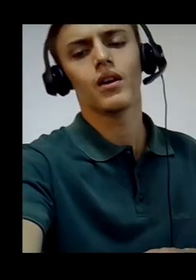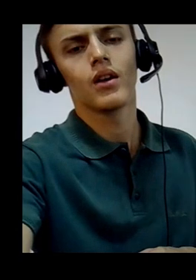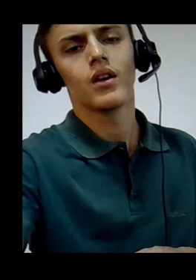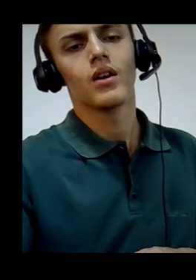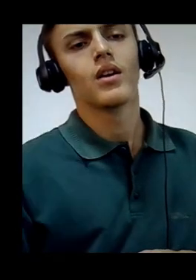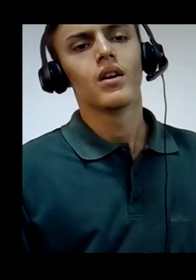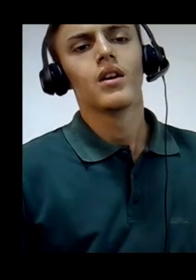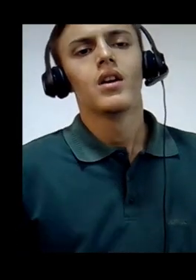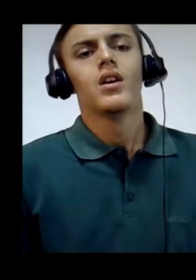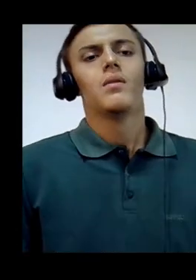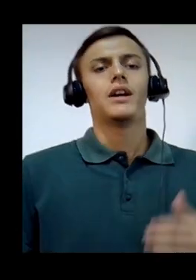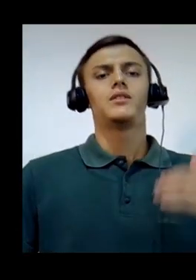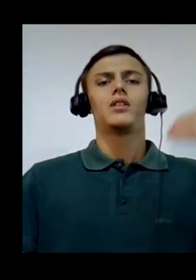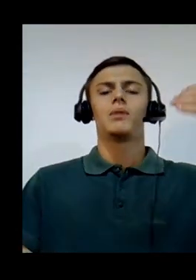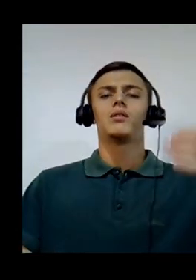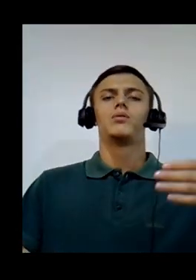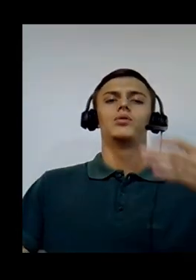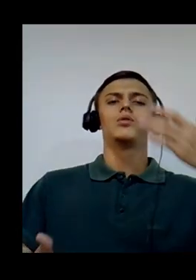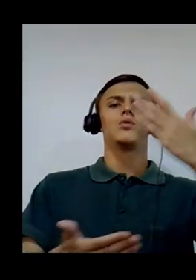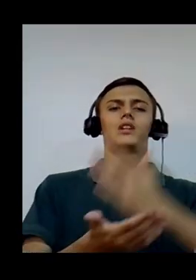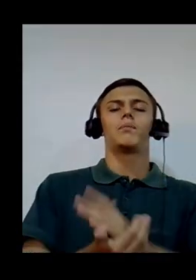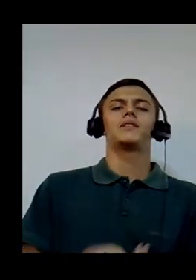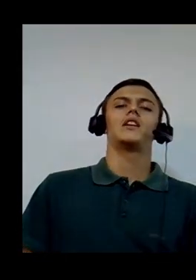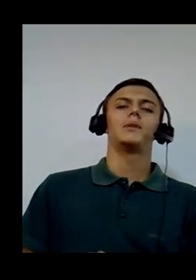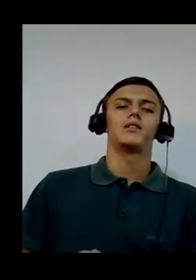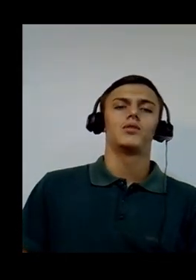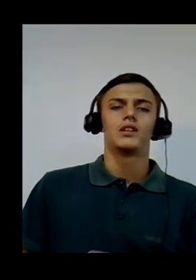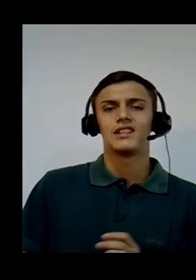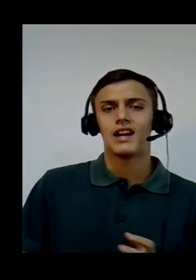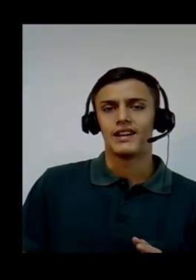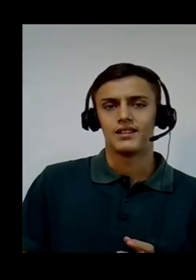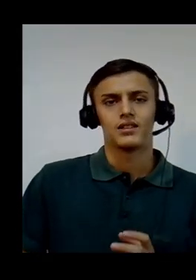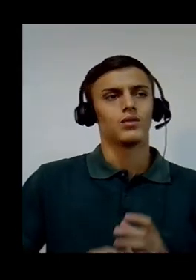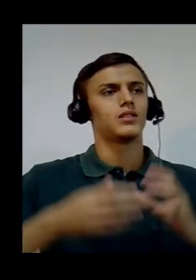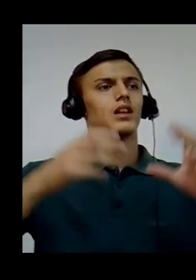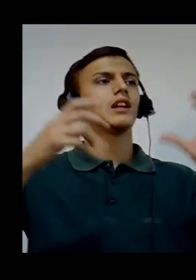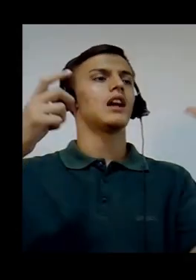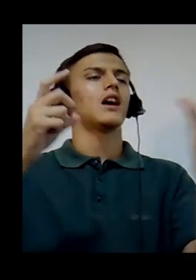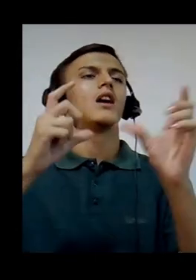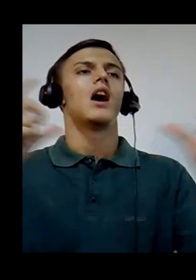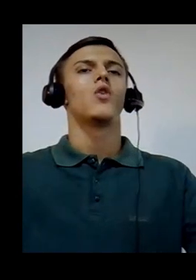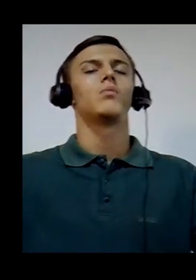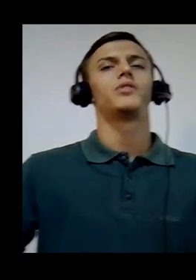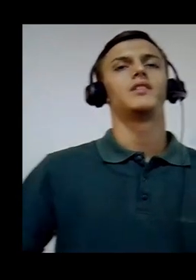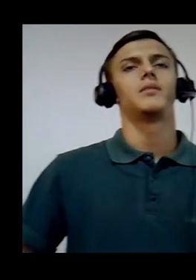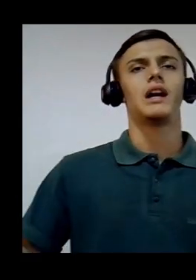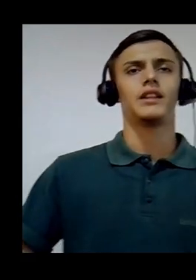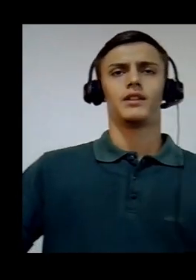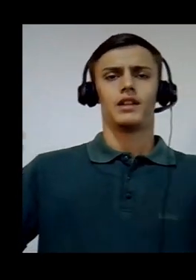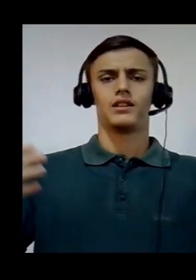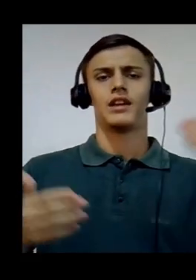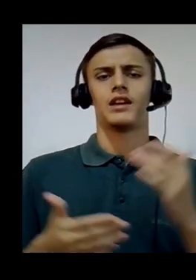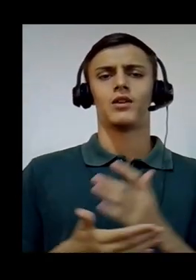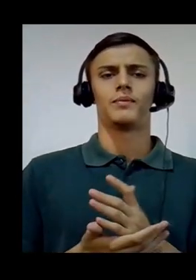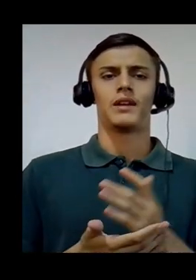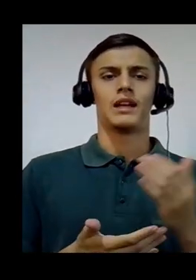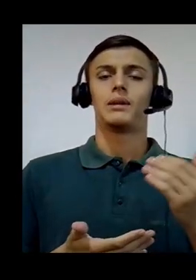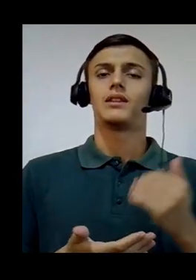identificado. Parte de isolamento, nunca ultrapassar limitações das áreas. Então, se tem lá alguma fita